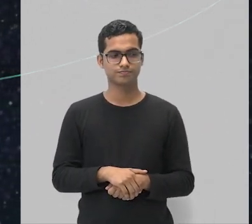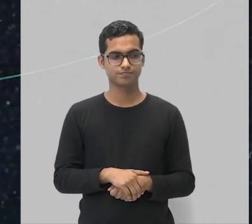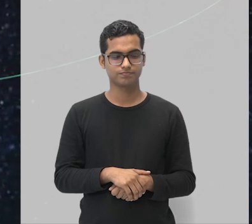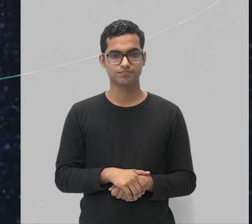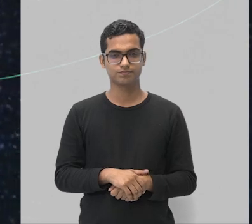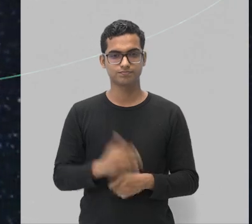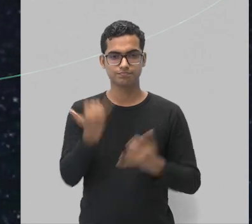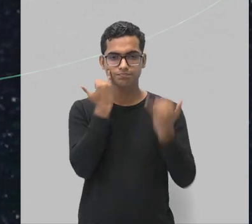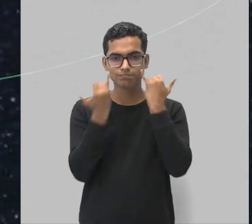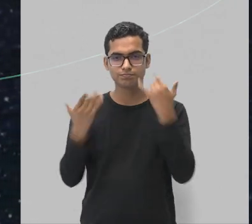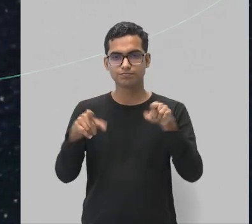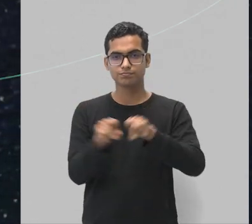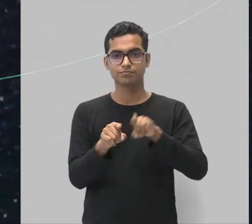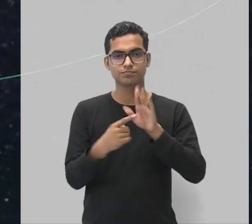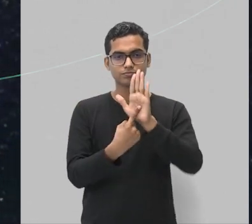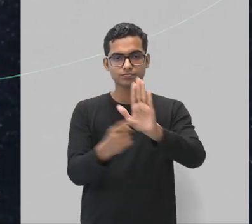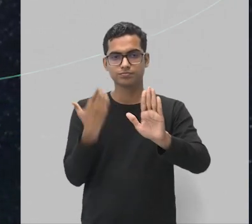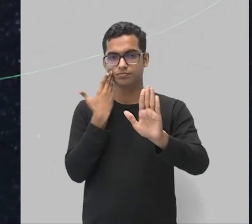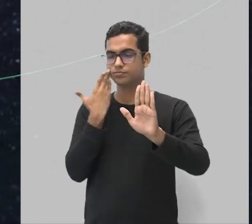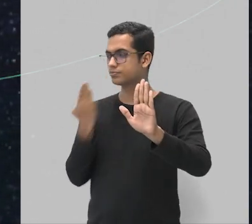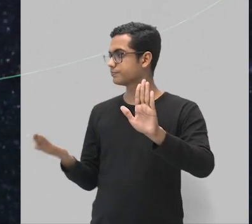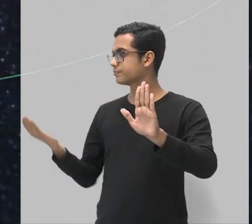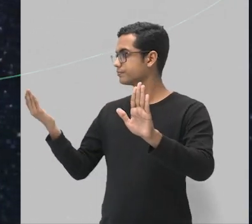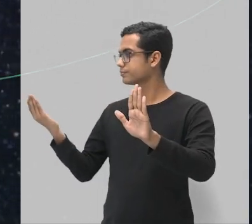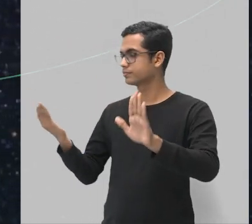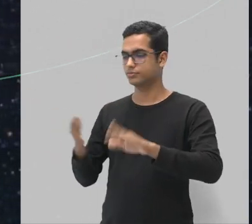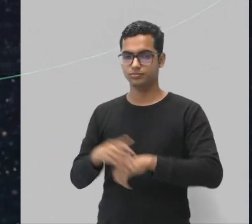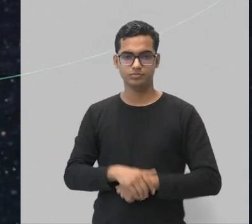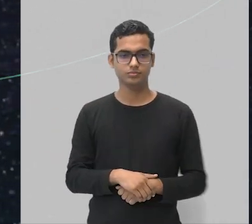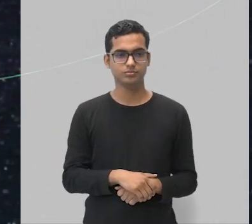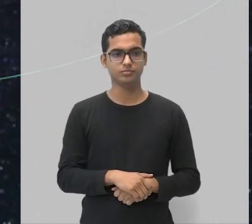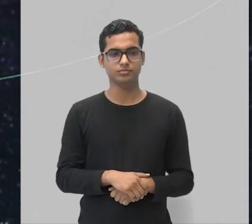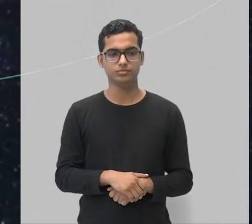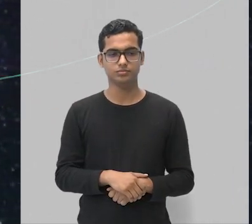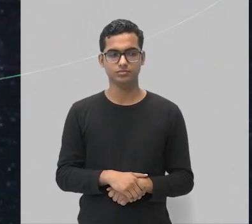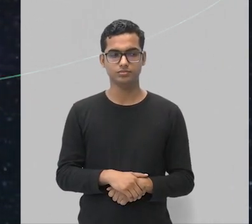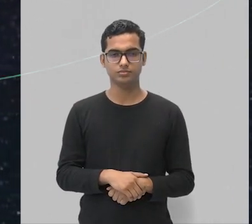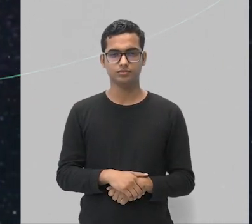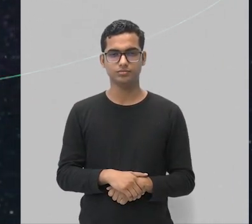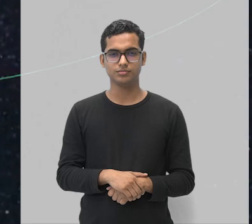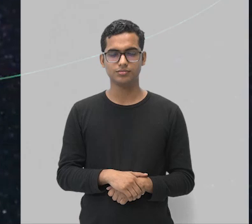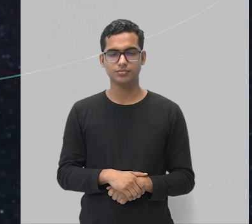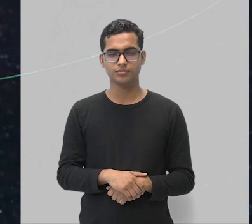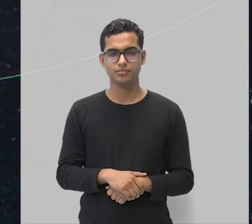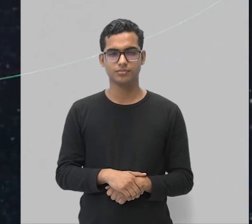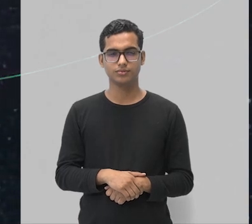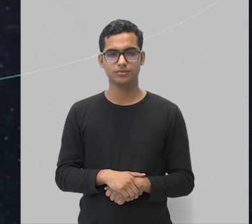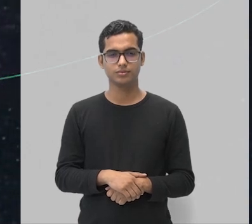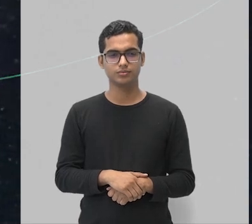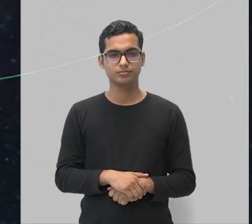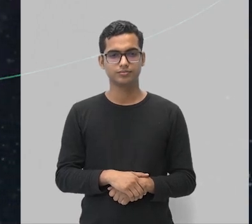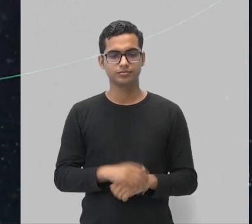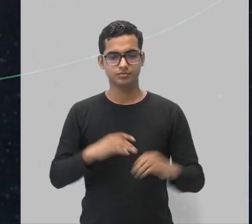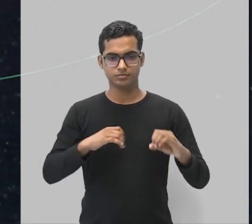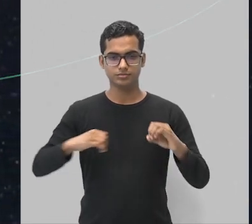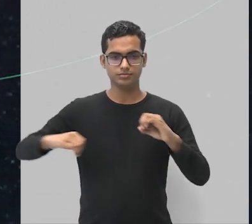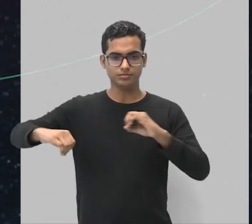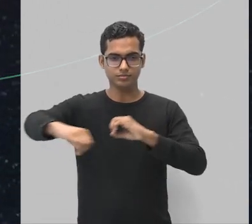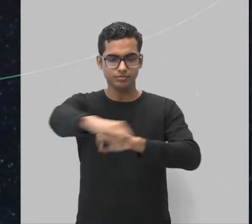Nós vemos sempre a representação do nosso sistema solar com os planetas girando de